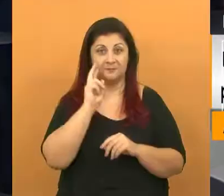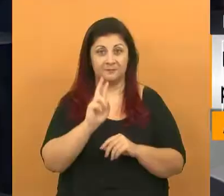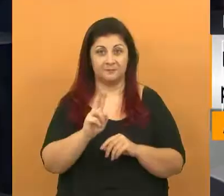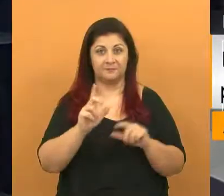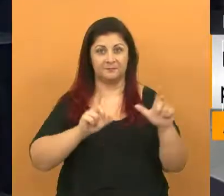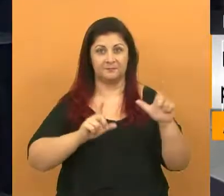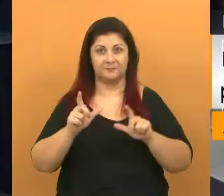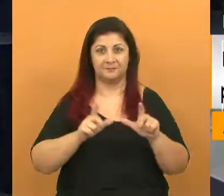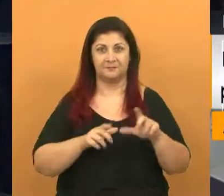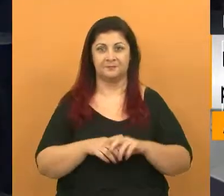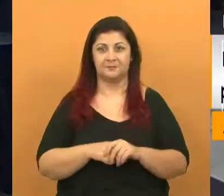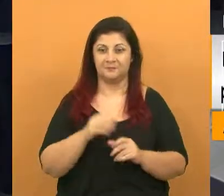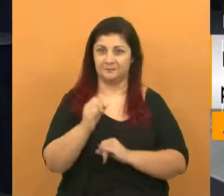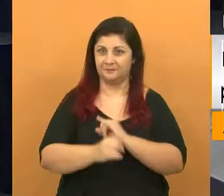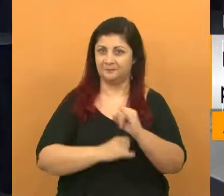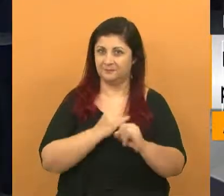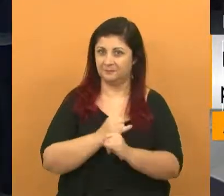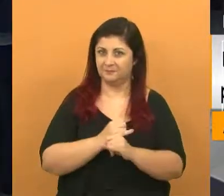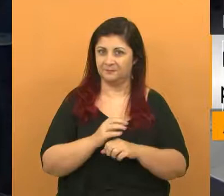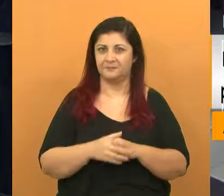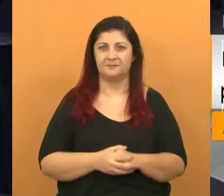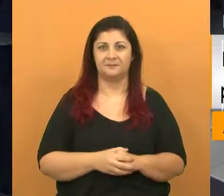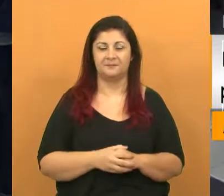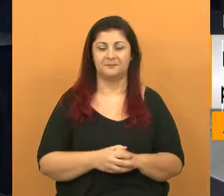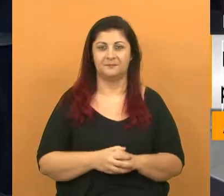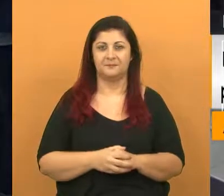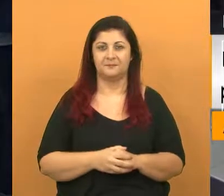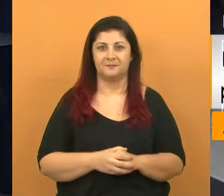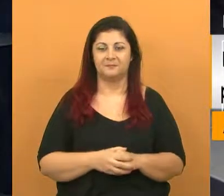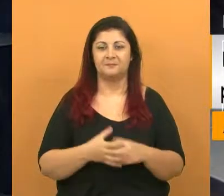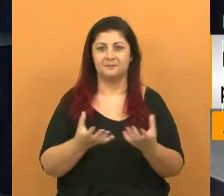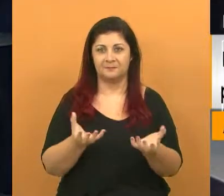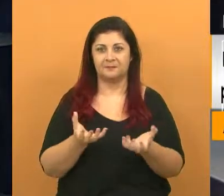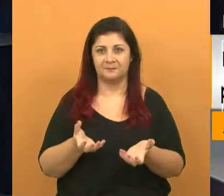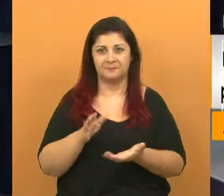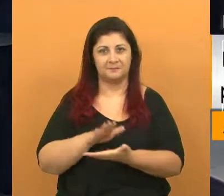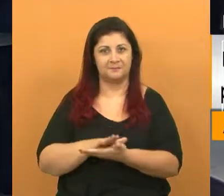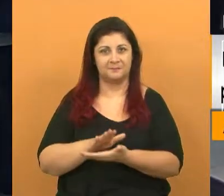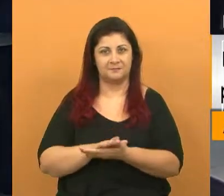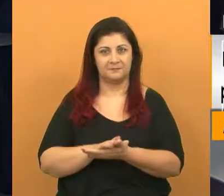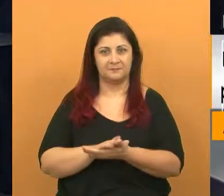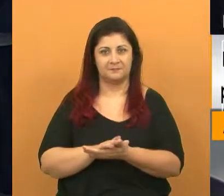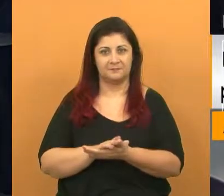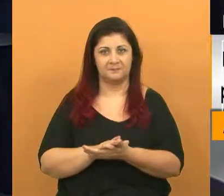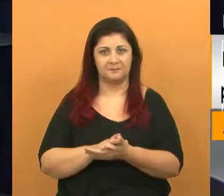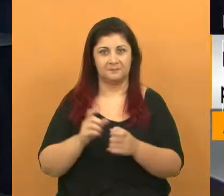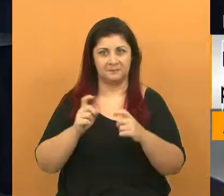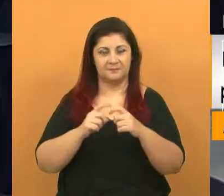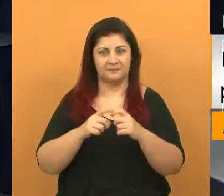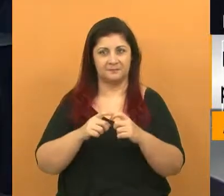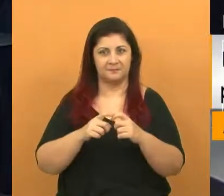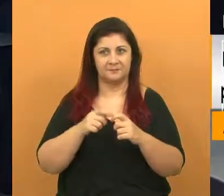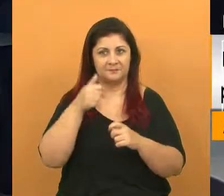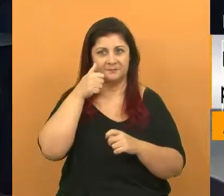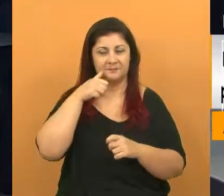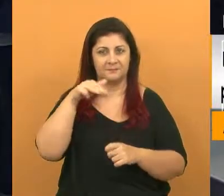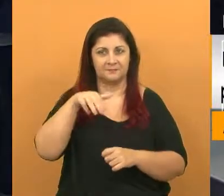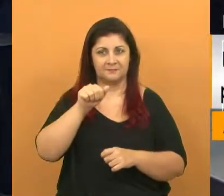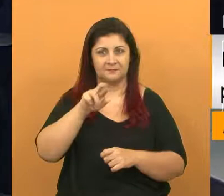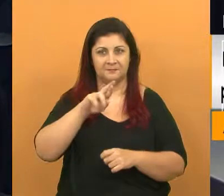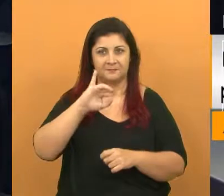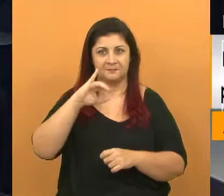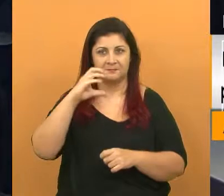TV Câmara através da internet e da TV. Bom, eu queria parabenizar aqui a doutora Márcia aqui pela iniciativa